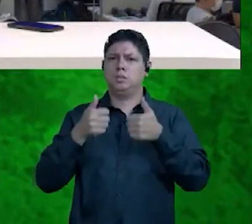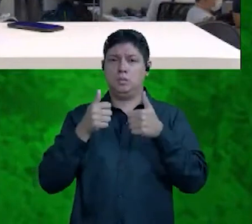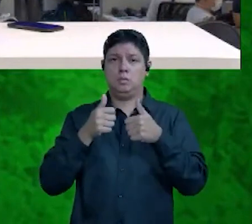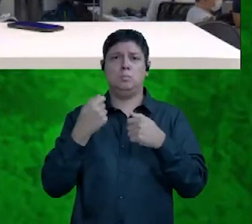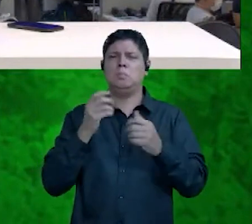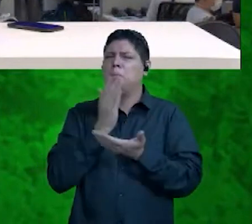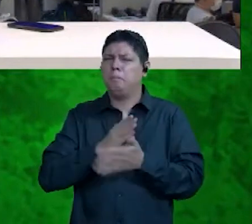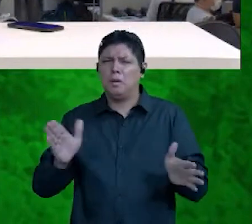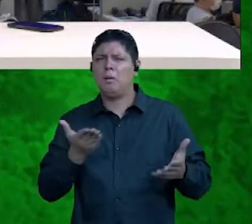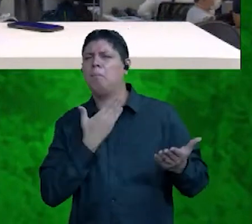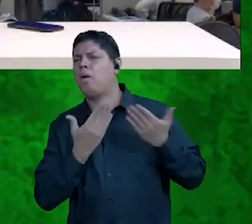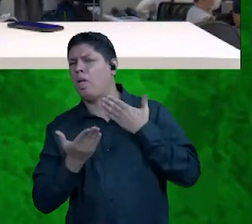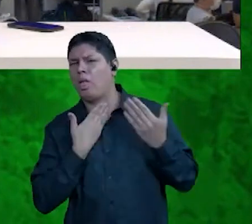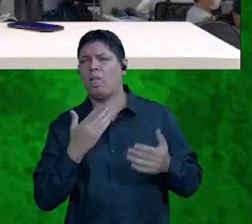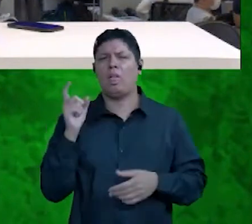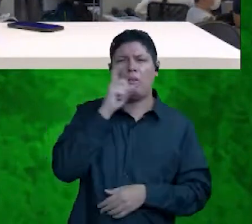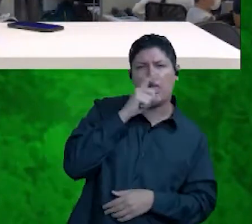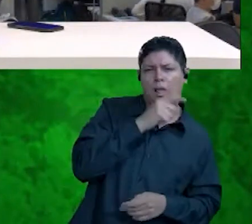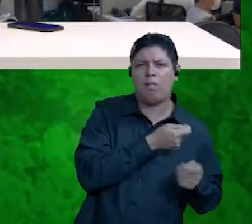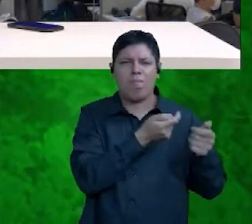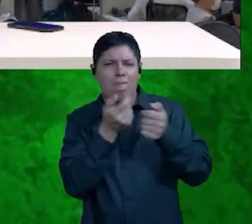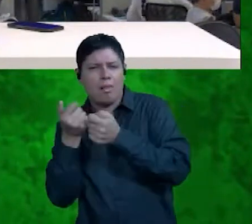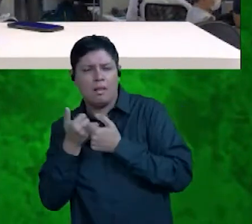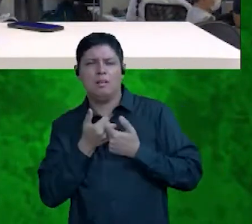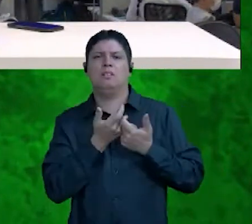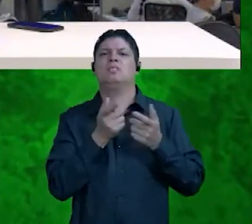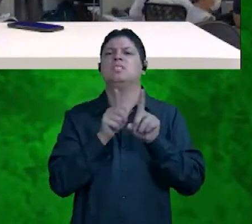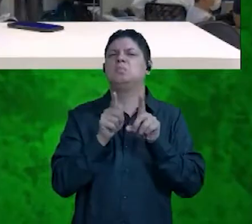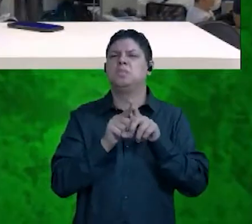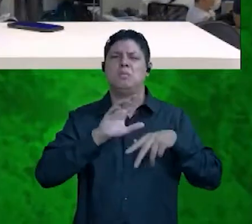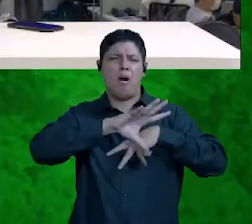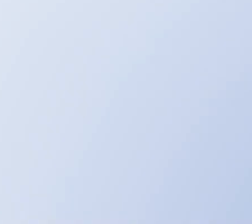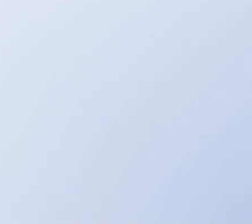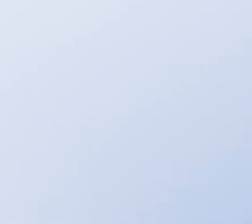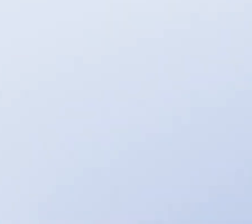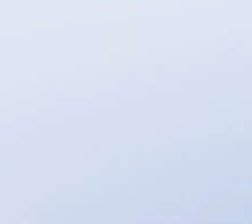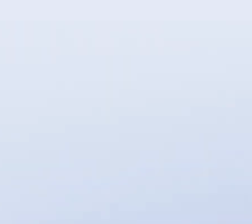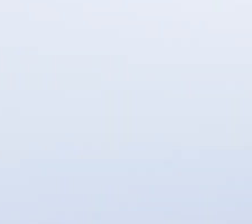demagogia e com corrupção generalizada, como é a memória do PT, o Brasil está ferrado.